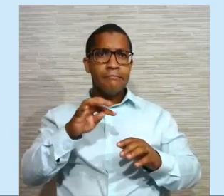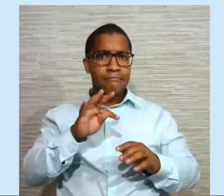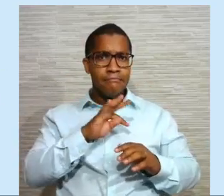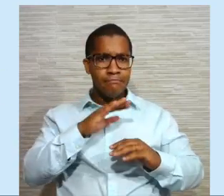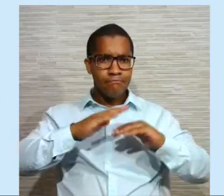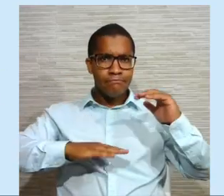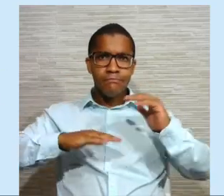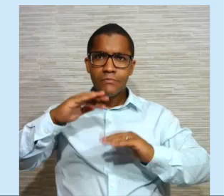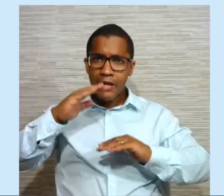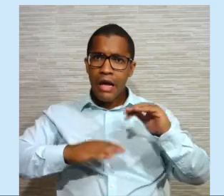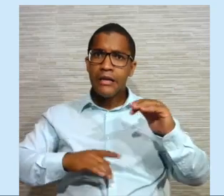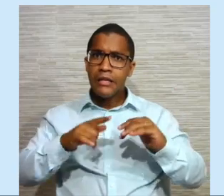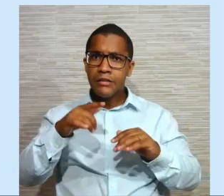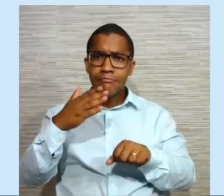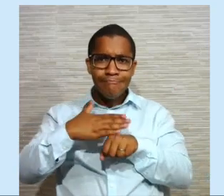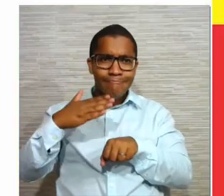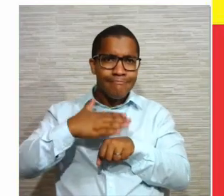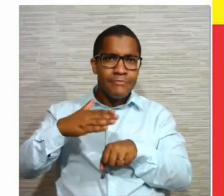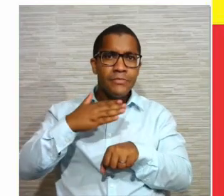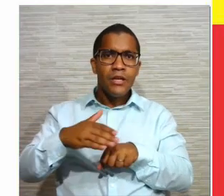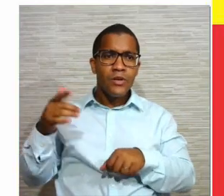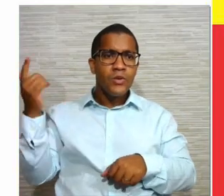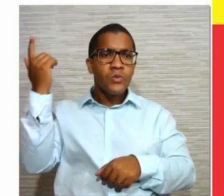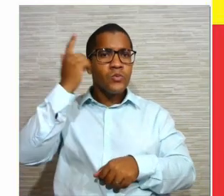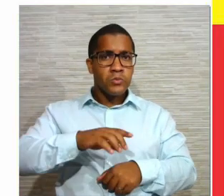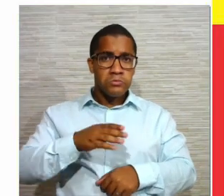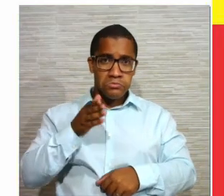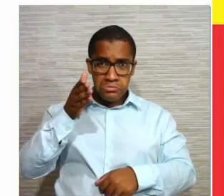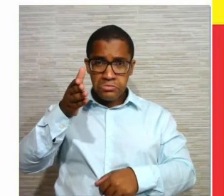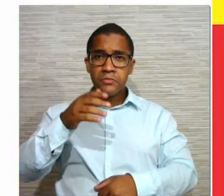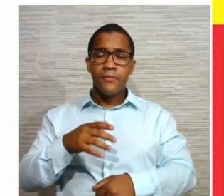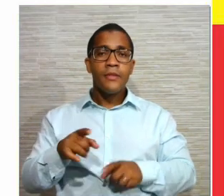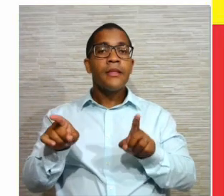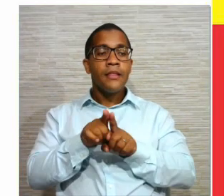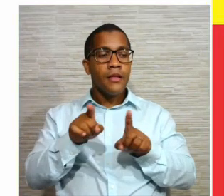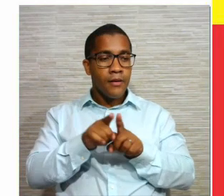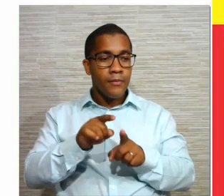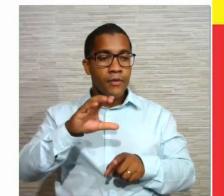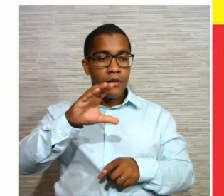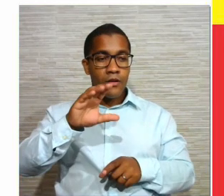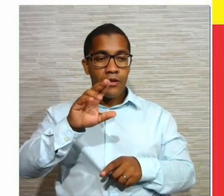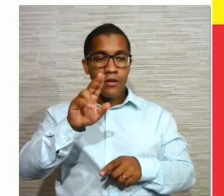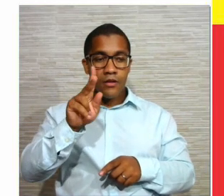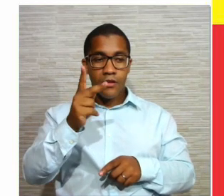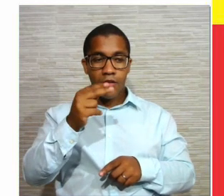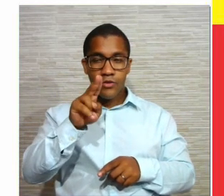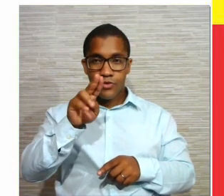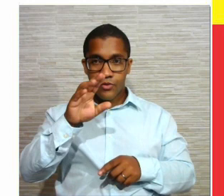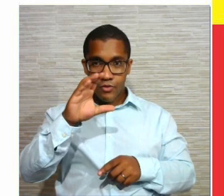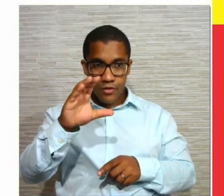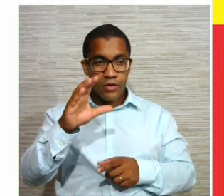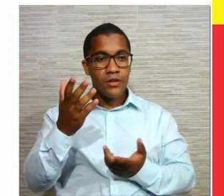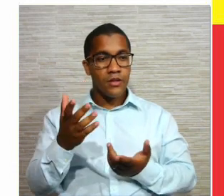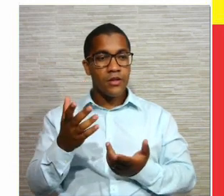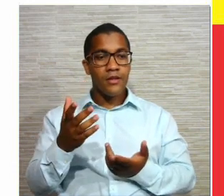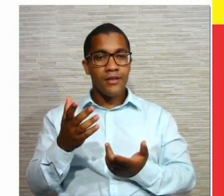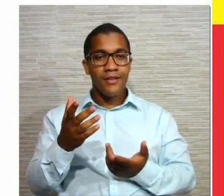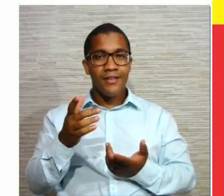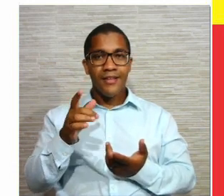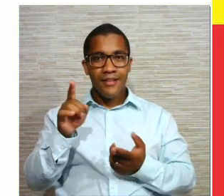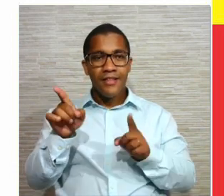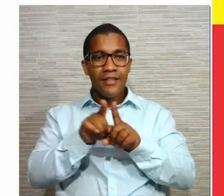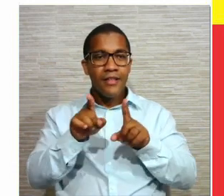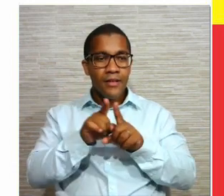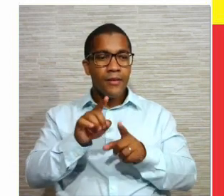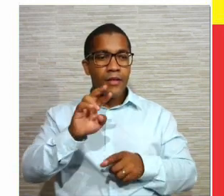ele desenvolveu, né, tocando esse instrumento. Tivemos também Chuck Berry, Rolling Stone, né, a camisa aqui que